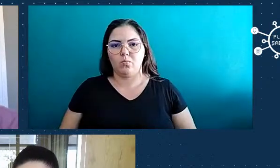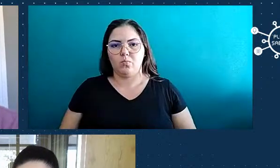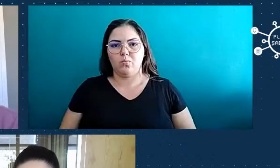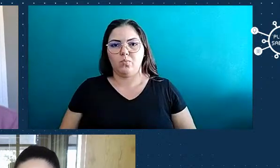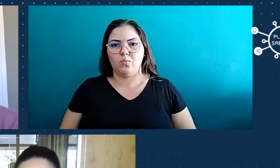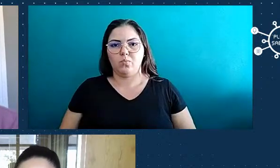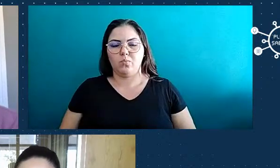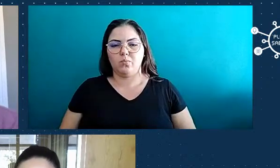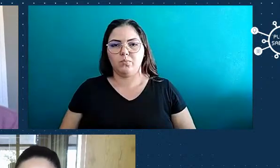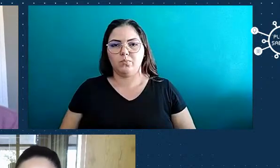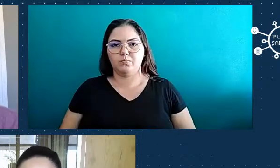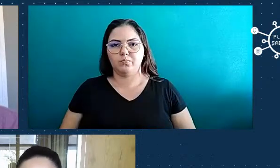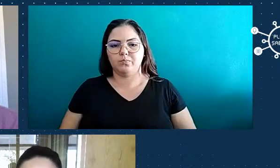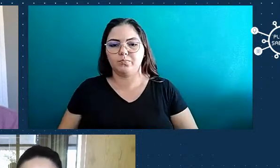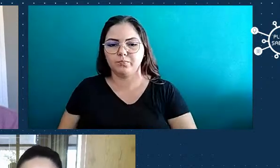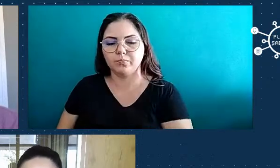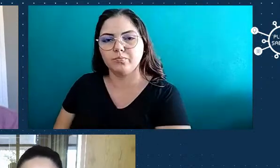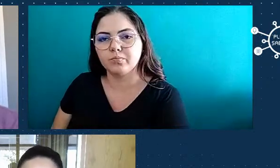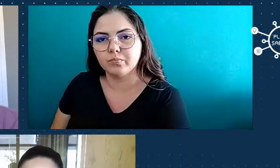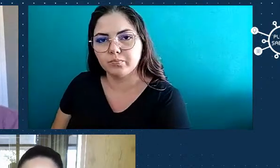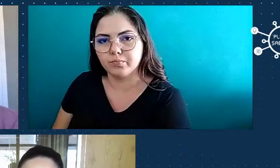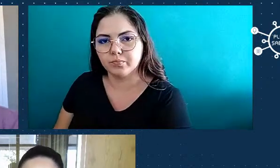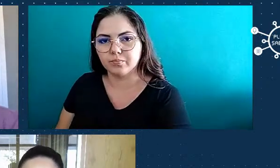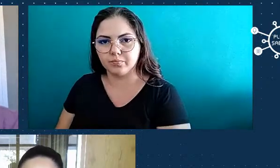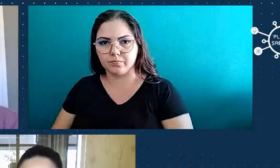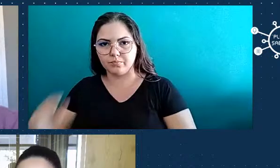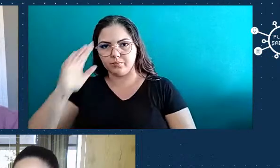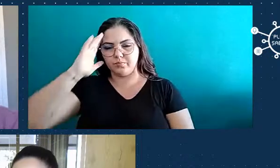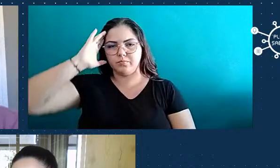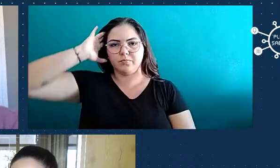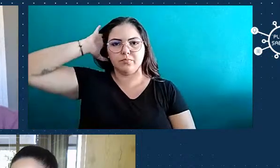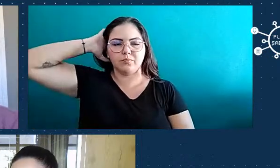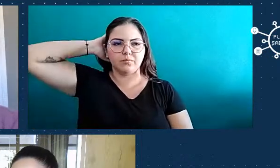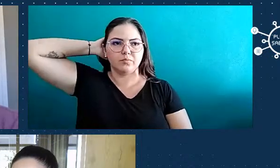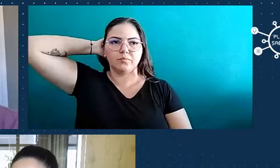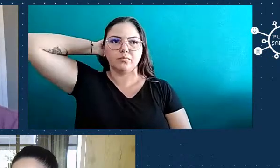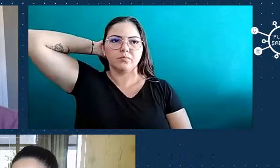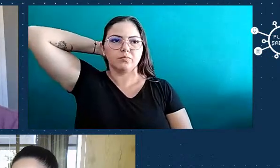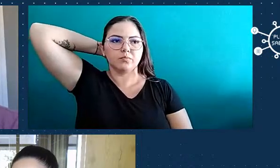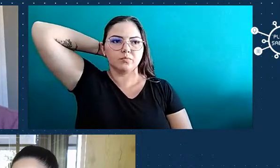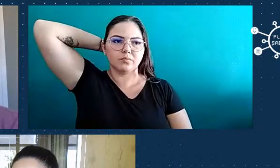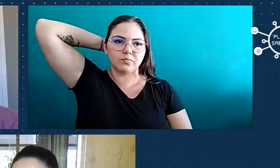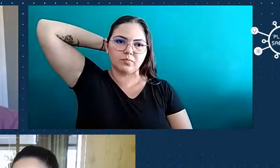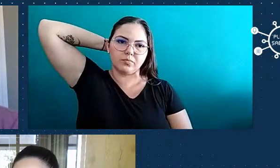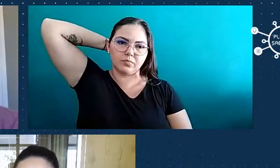eu estou falando aqui da experiência do meu programa, mas eu acredito que seja comum nos outros.